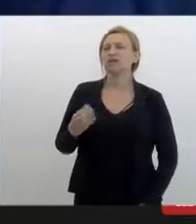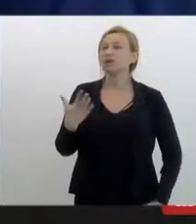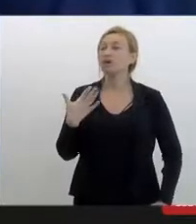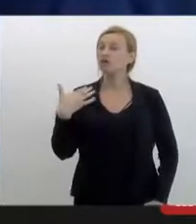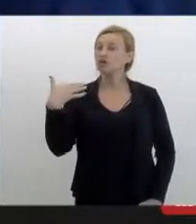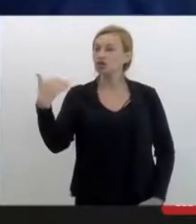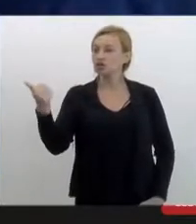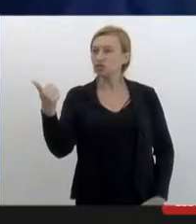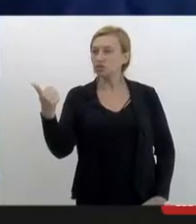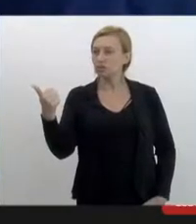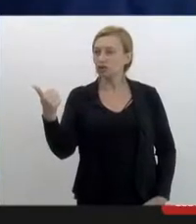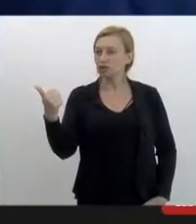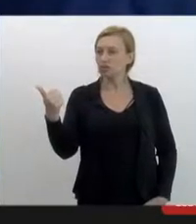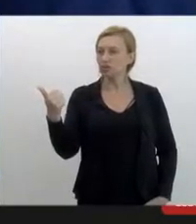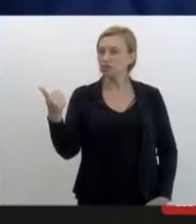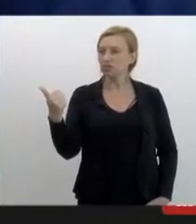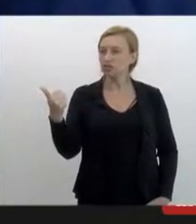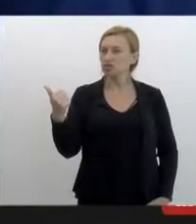chamados de mauzinhos,